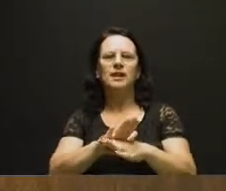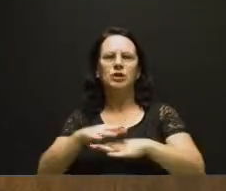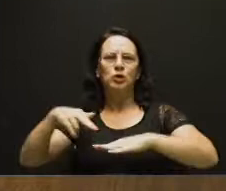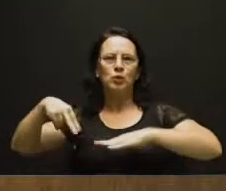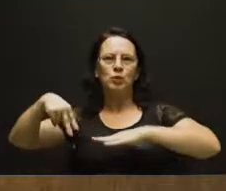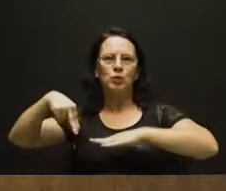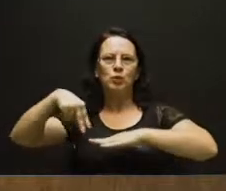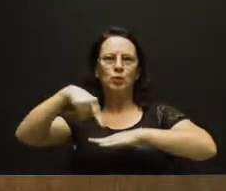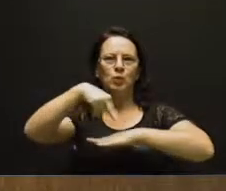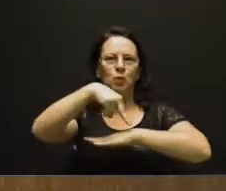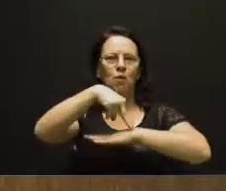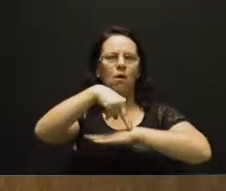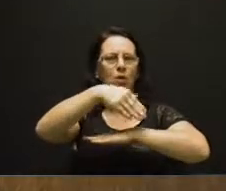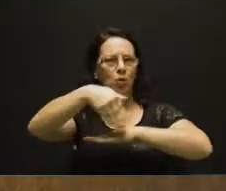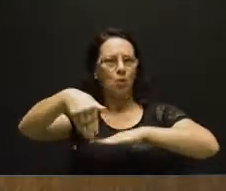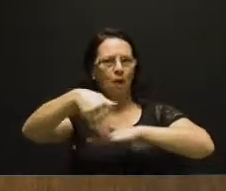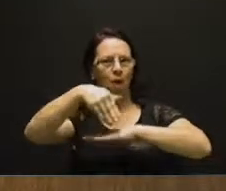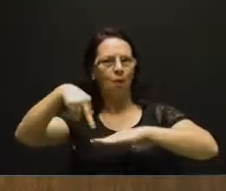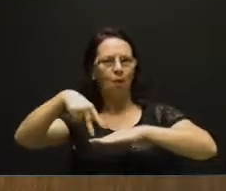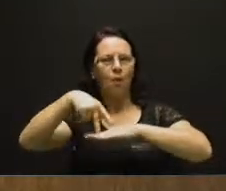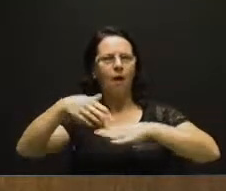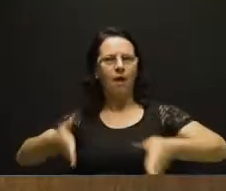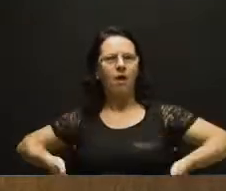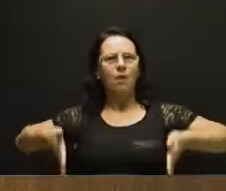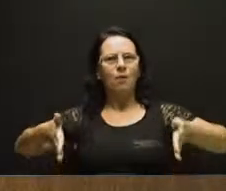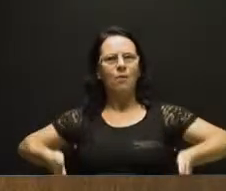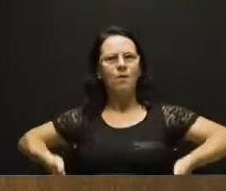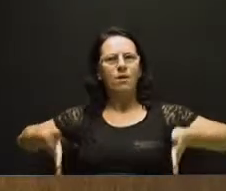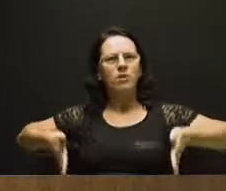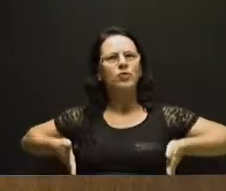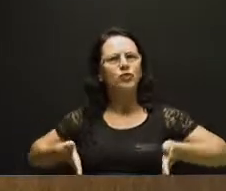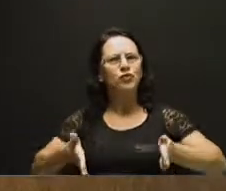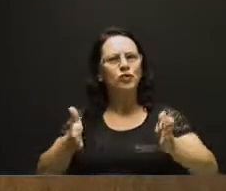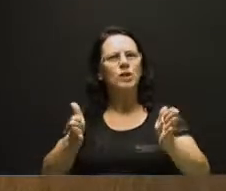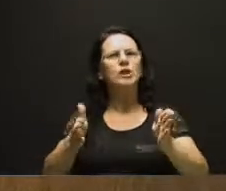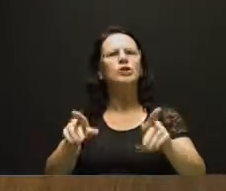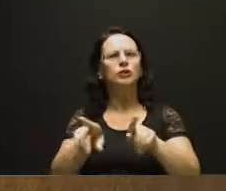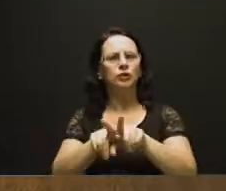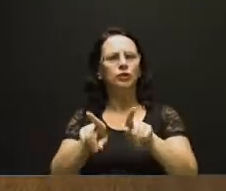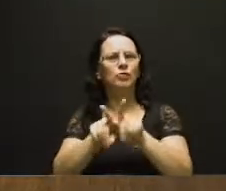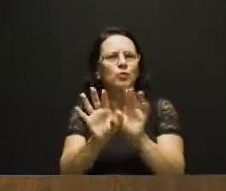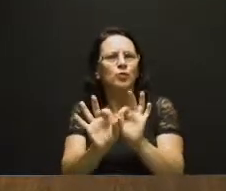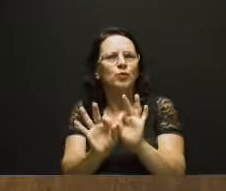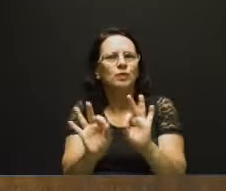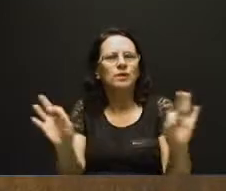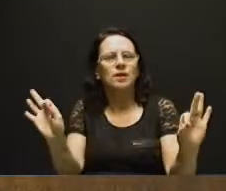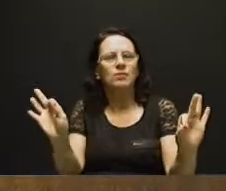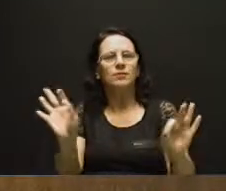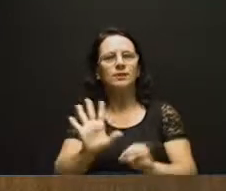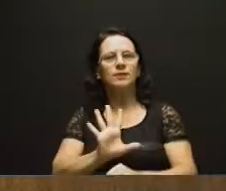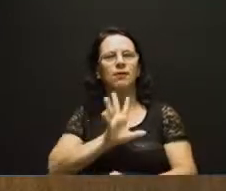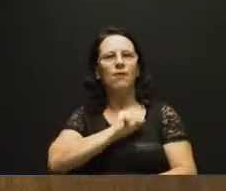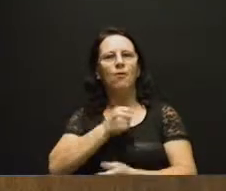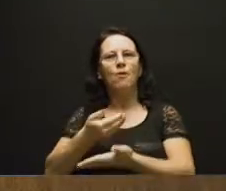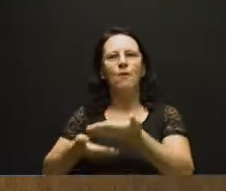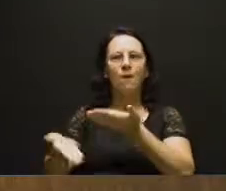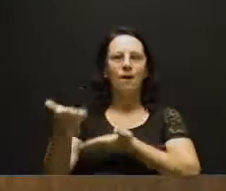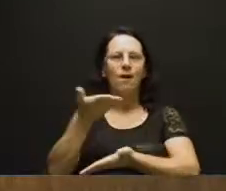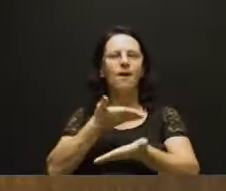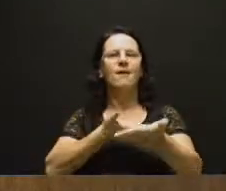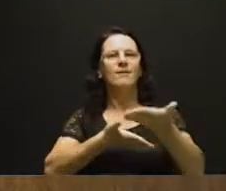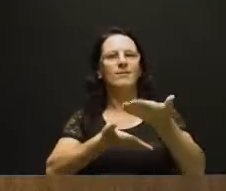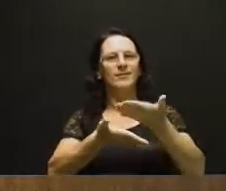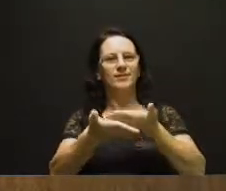de uma rua seja ajudando um cadeirante a ultrapassar um obstáculo por um simples ato de amor ao próximo